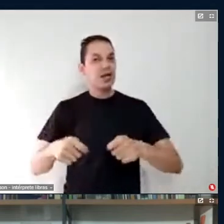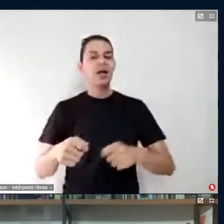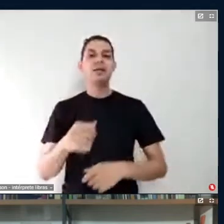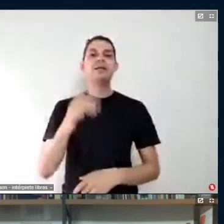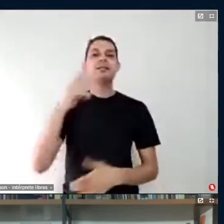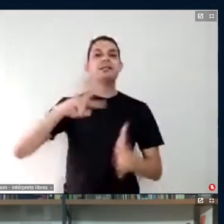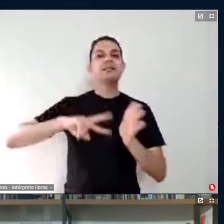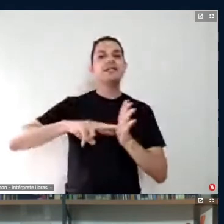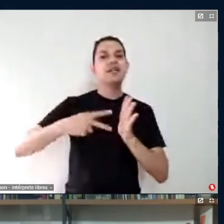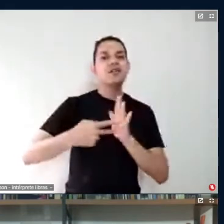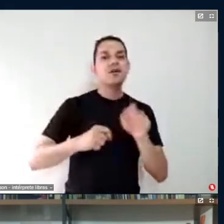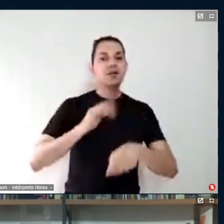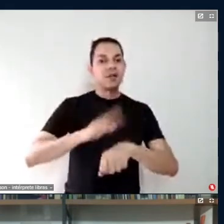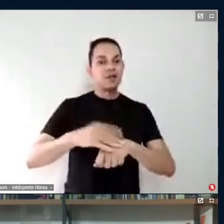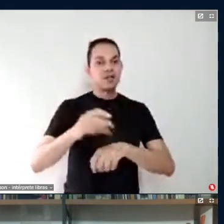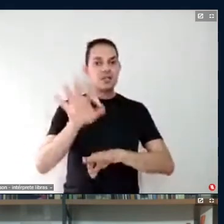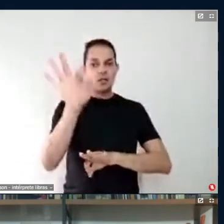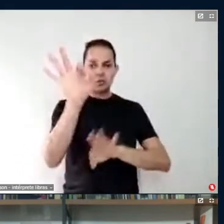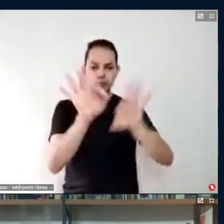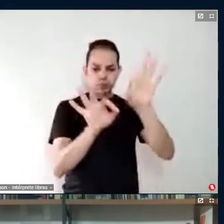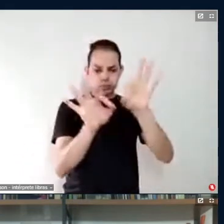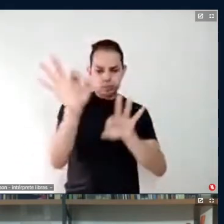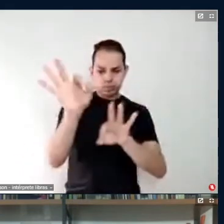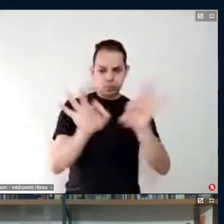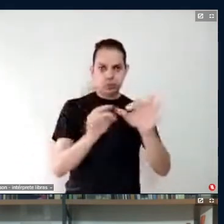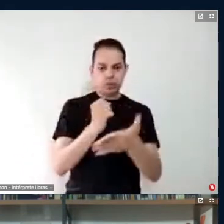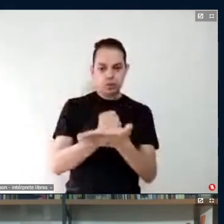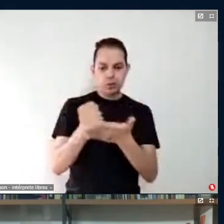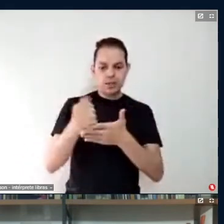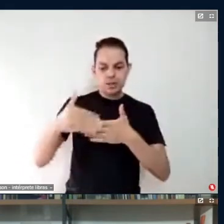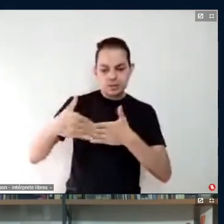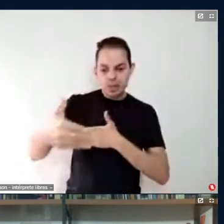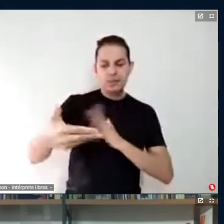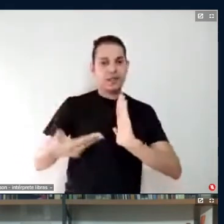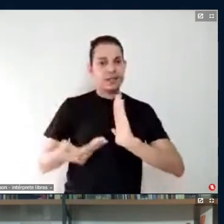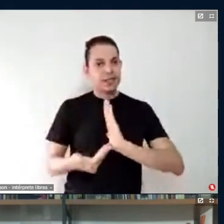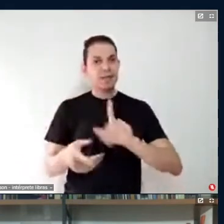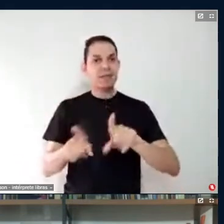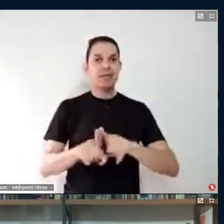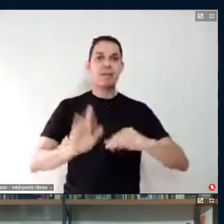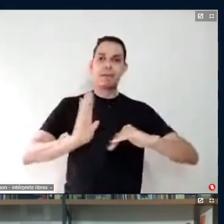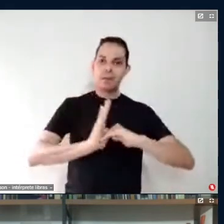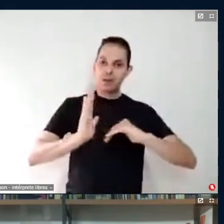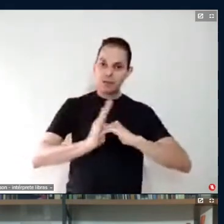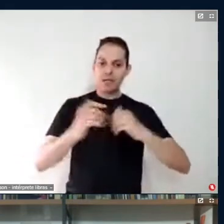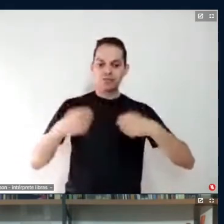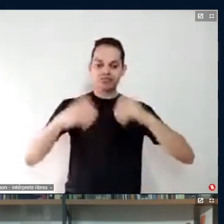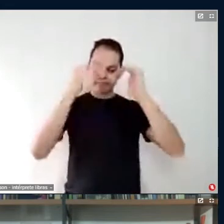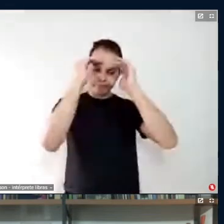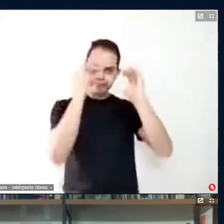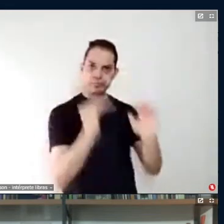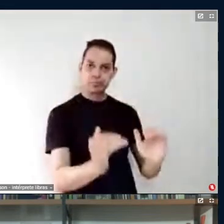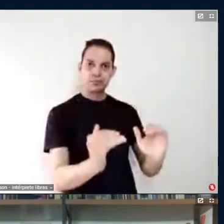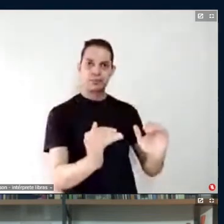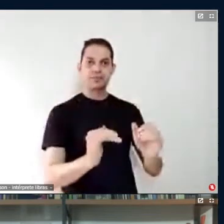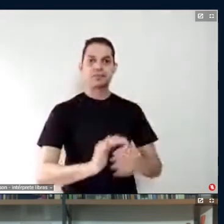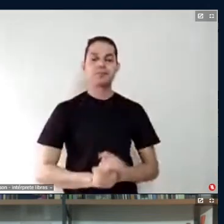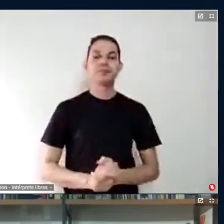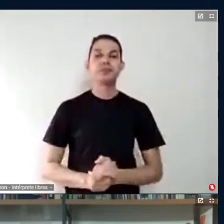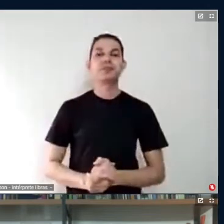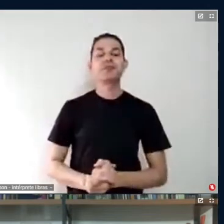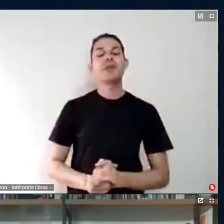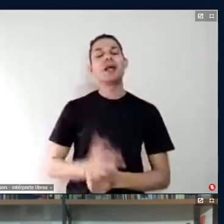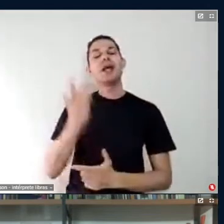você desenhou o quadro de funções dos próximos contratos que a Câmara e o Senado devem realizar. Então, eu acho que isso, porque